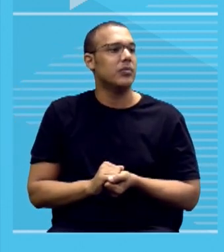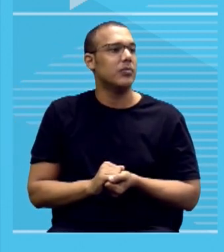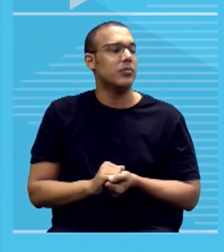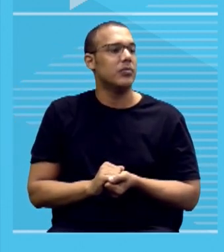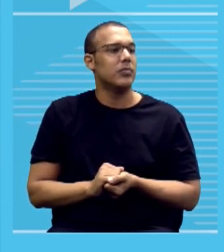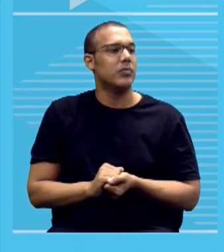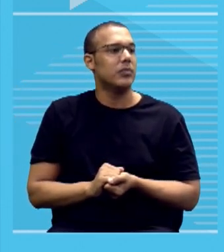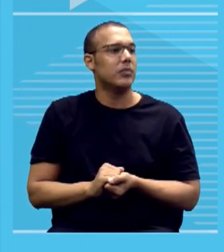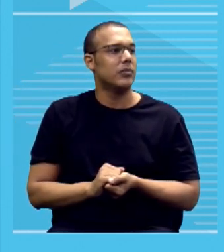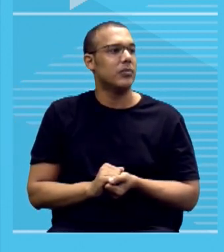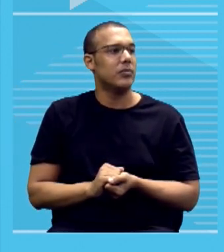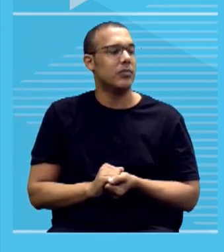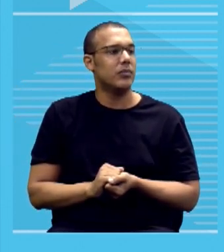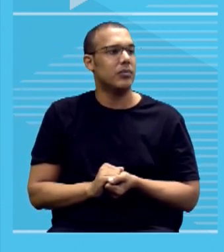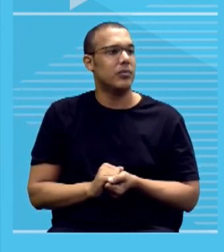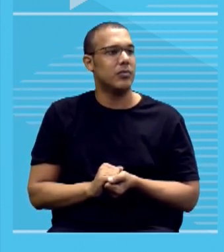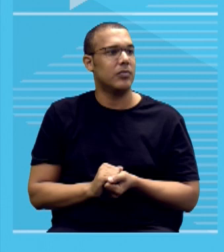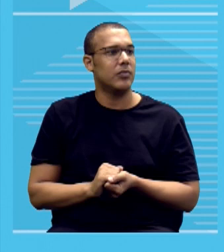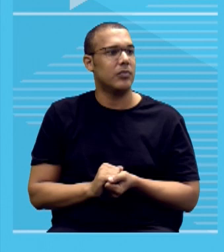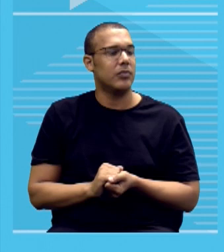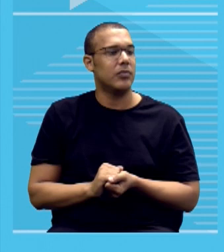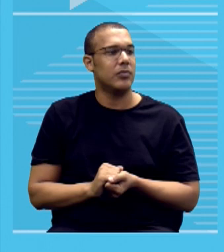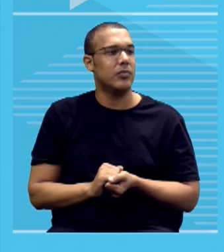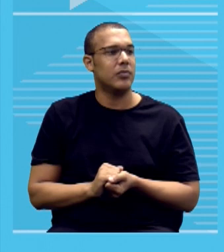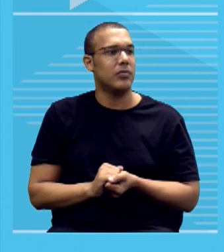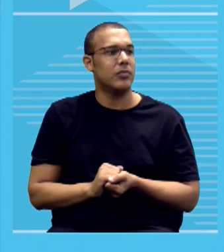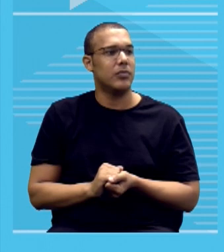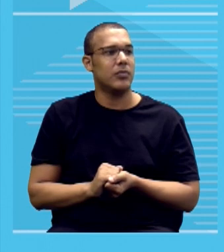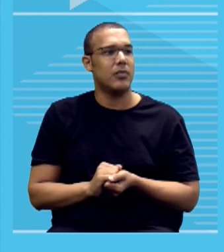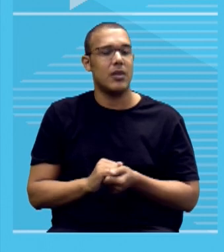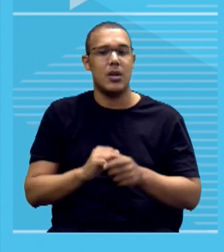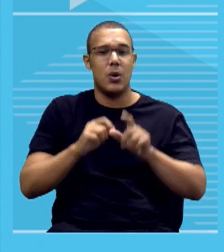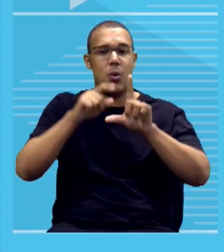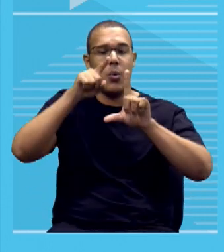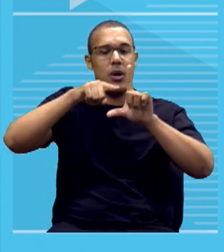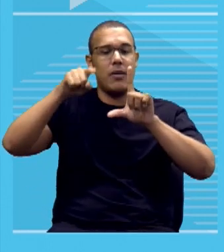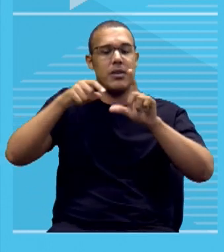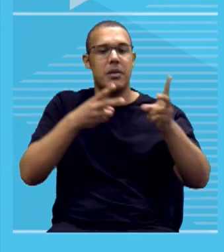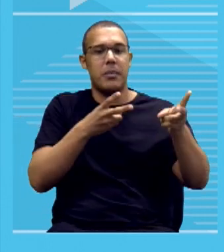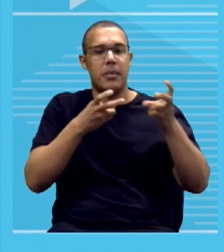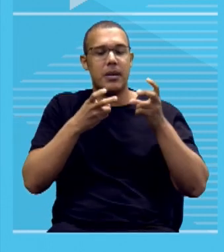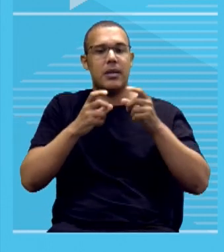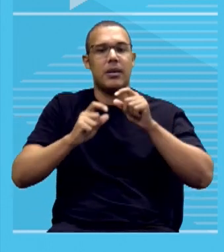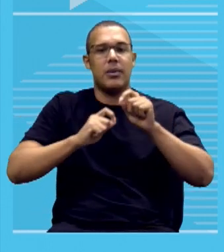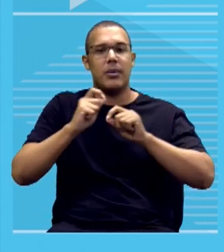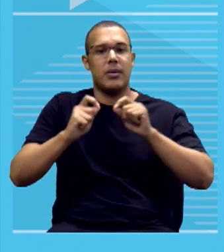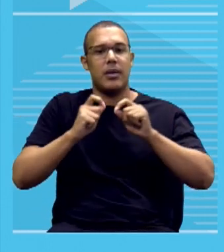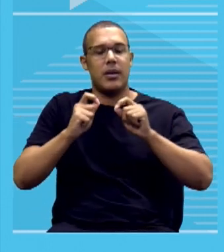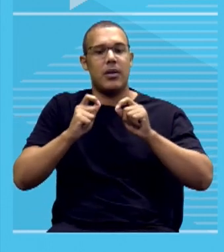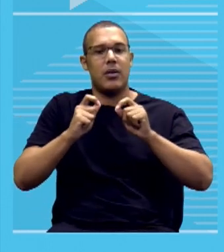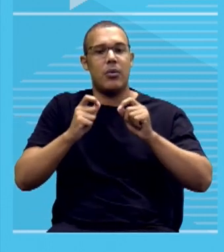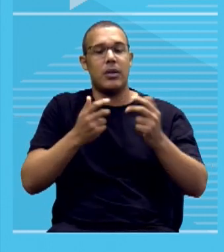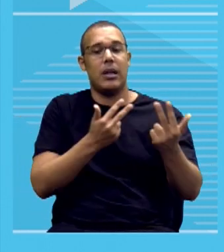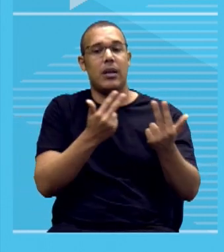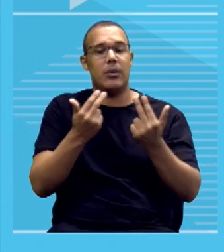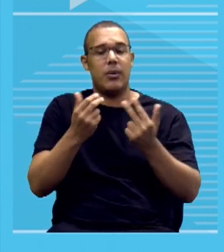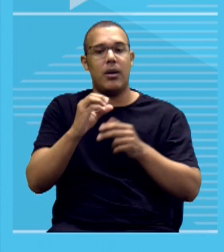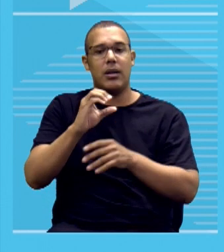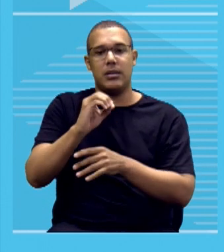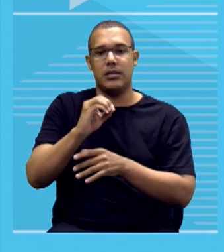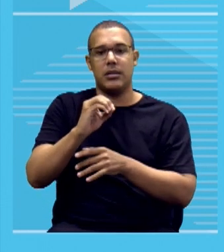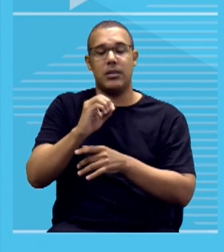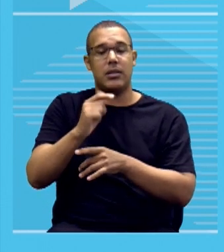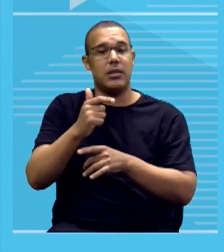receptor elétrico. A partir da análise do gráfico, podemos perceber que, quando a corrente elétrica é igual a zero, não